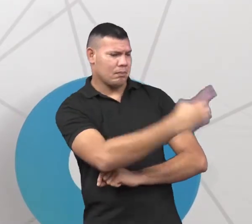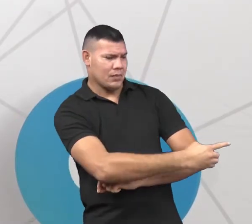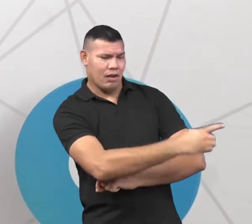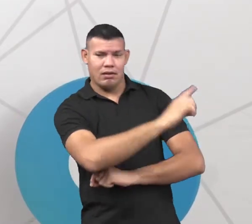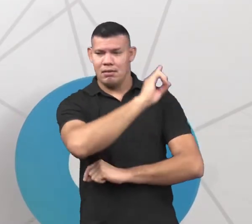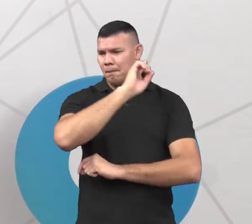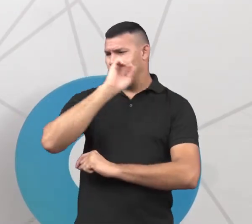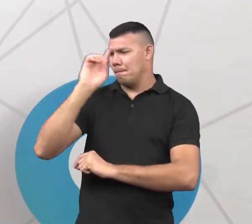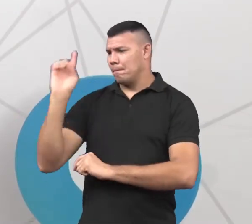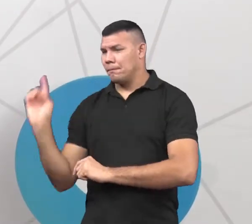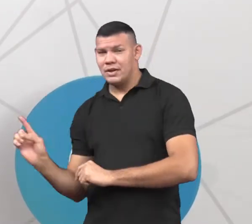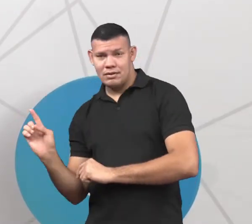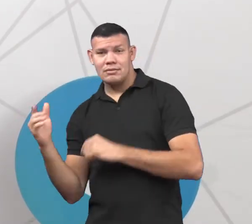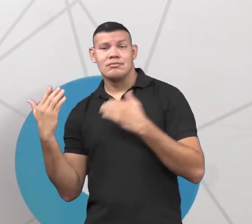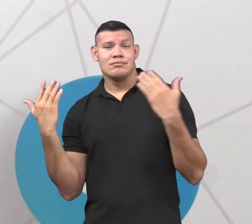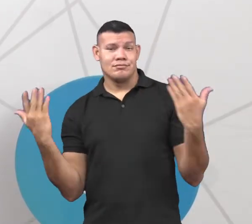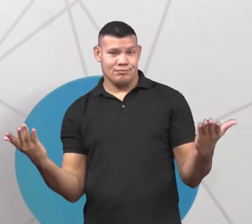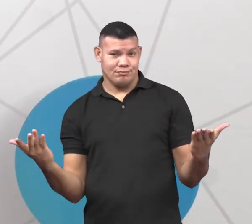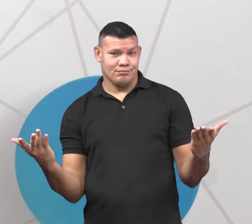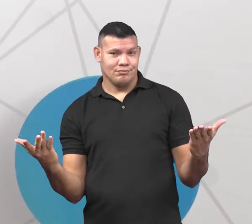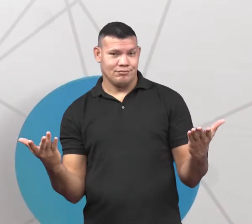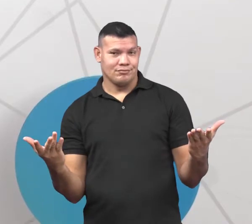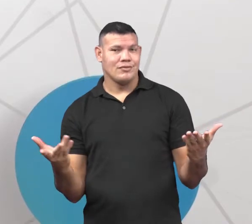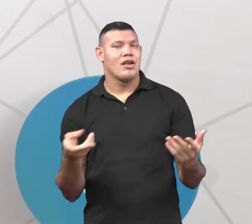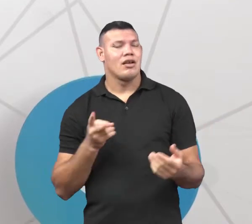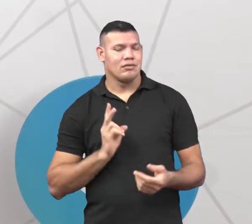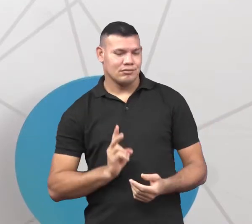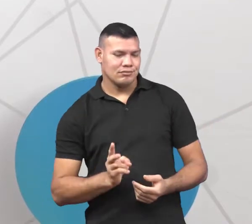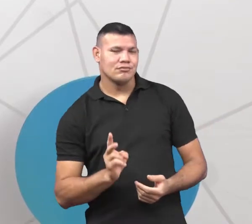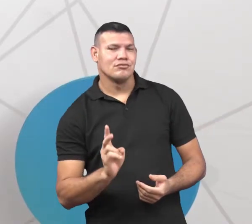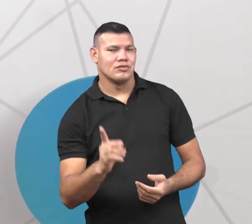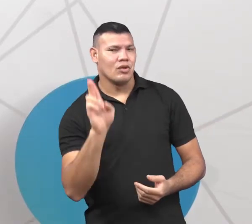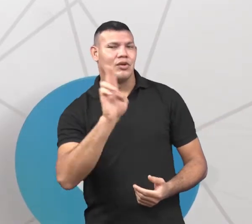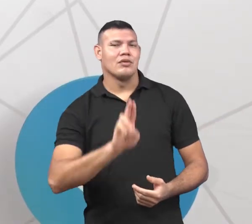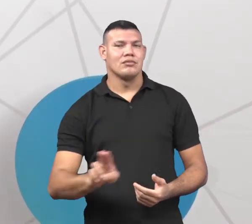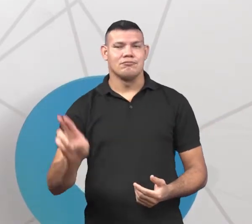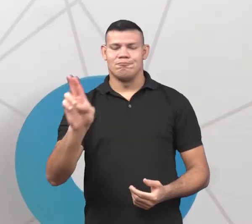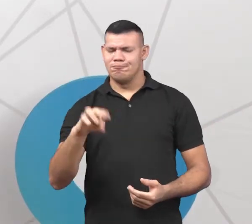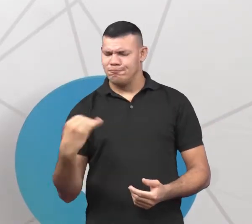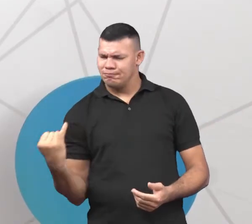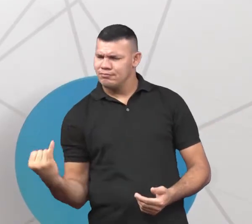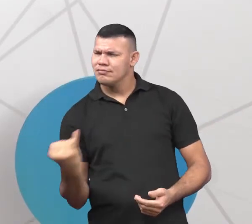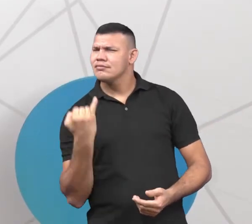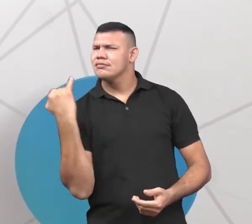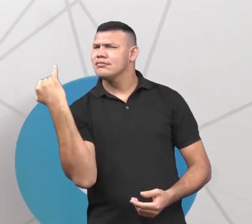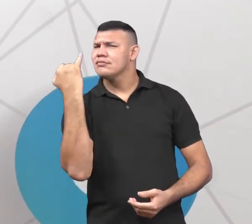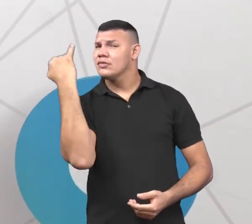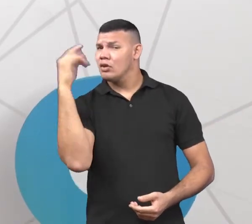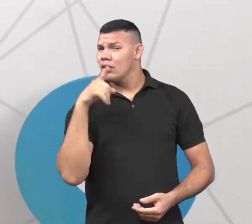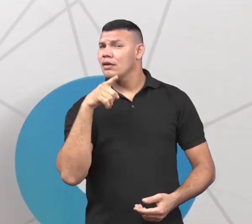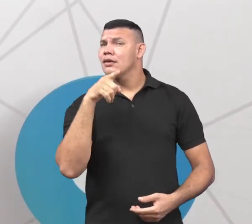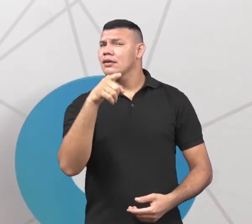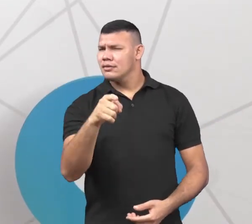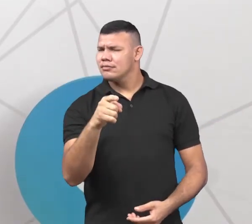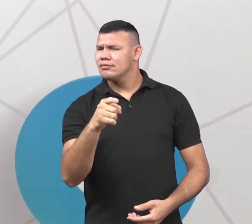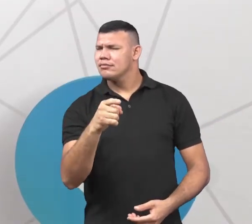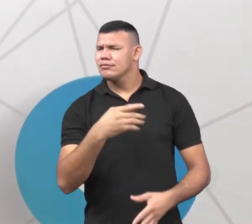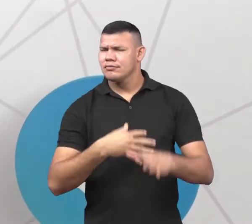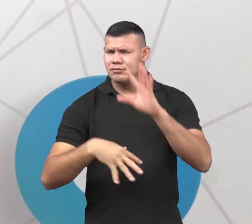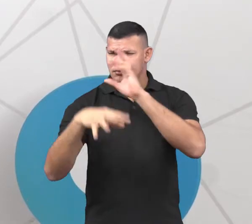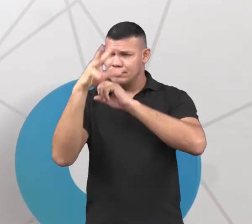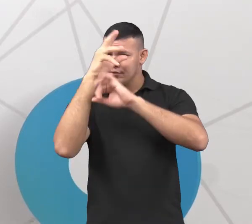determinado lugar. Vamos seguir con ellas porque ellas serán importantísimas para que ustedes conozcan